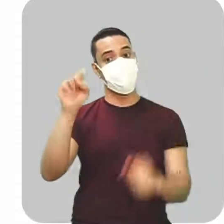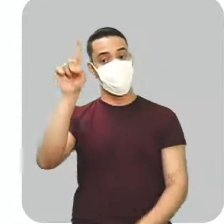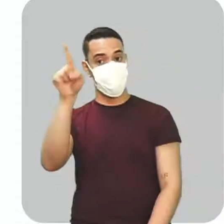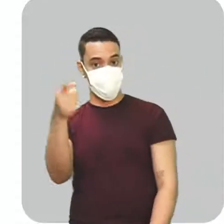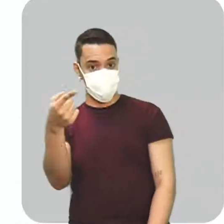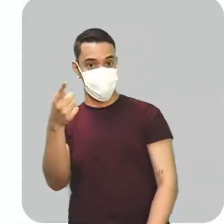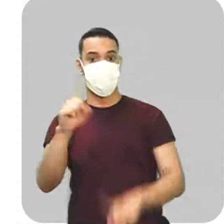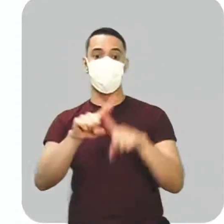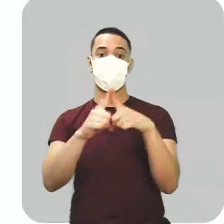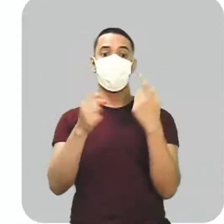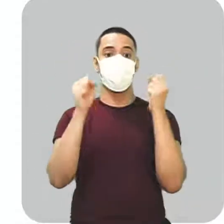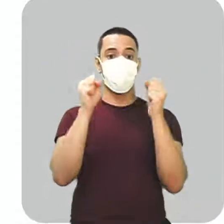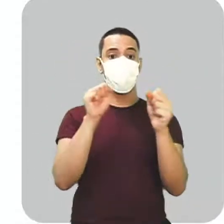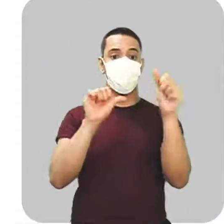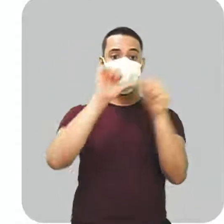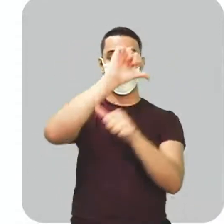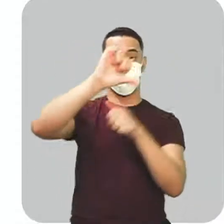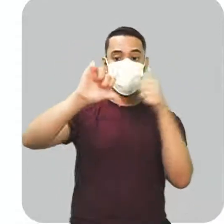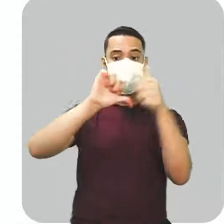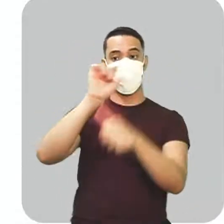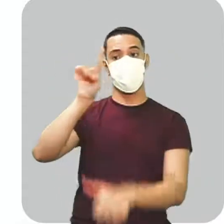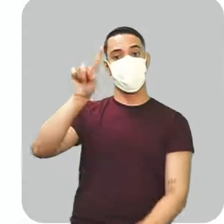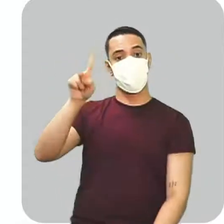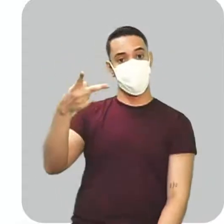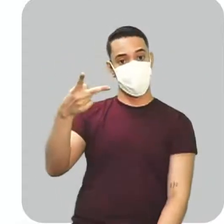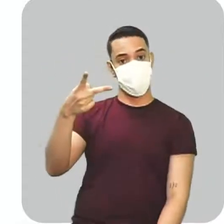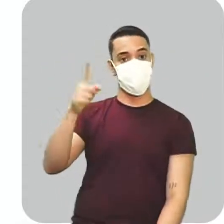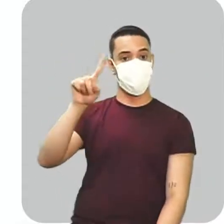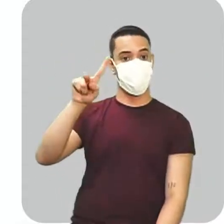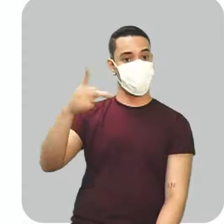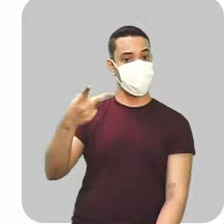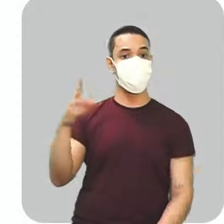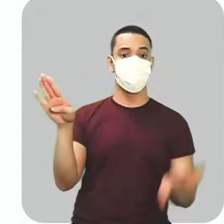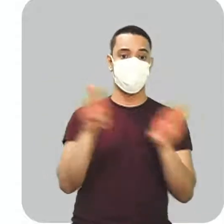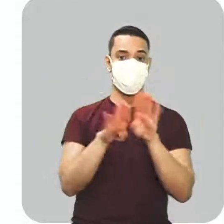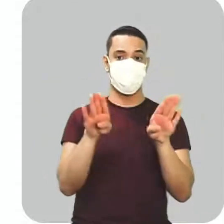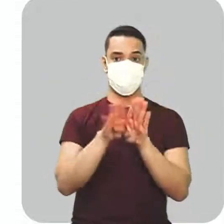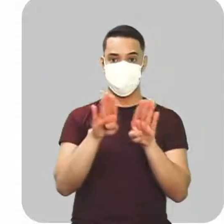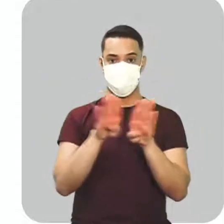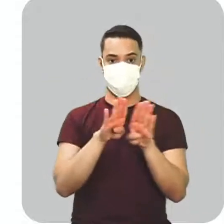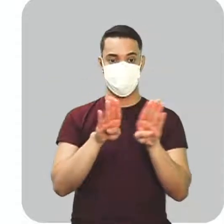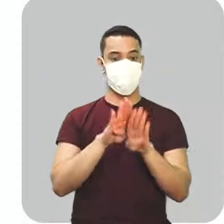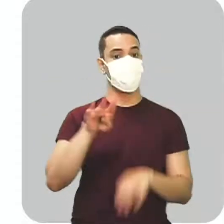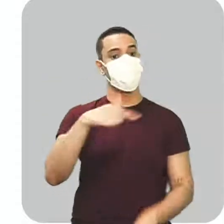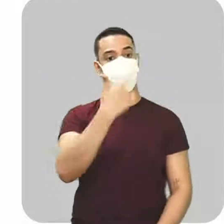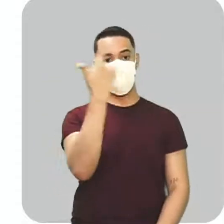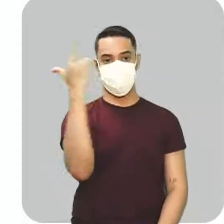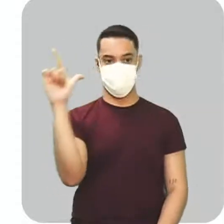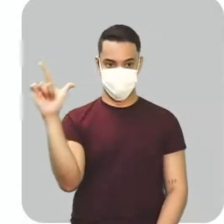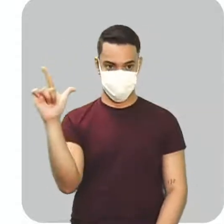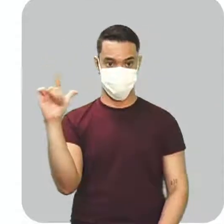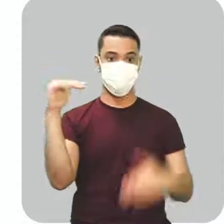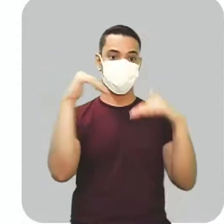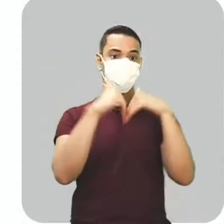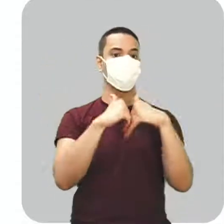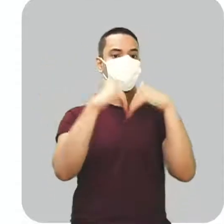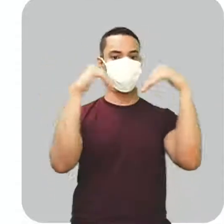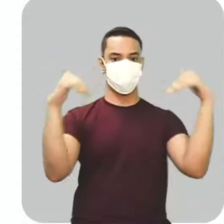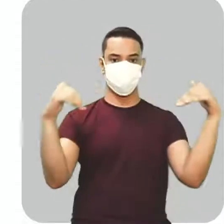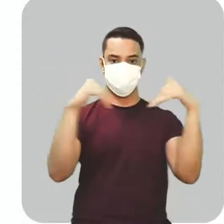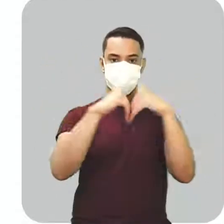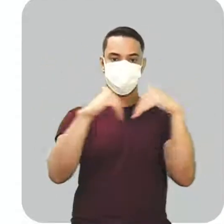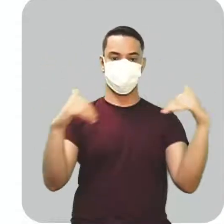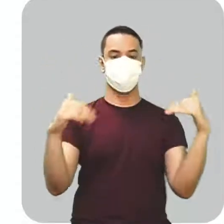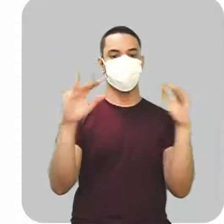aqui ele pode ser trocado por um ponto e vírgula também, tá bom? A outra, para separar as partes